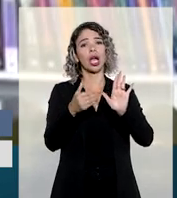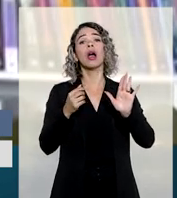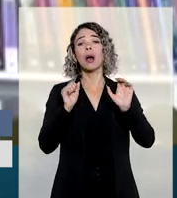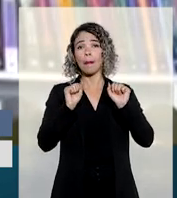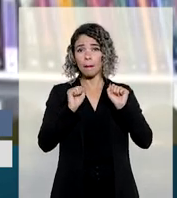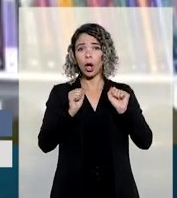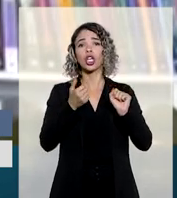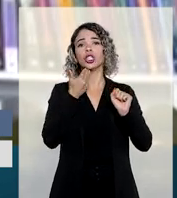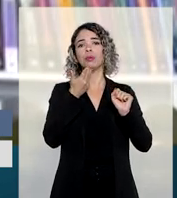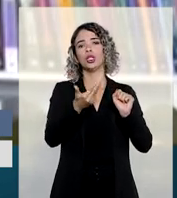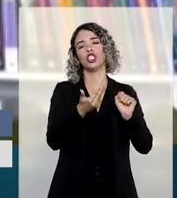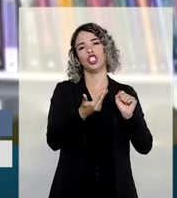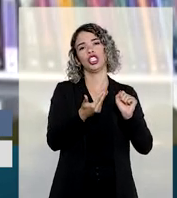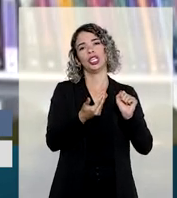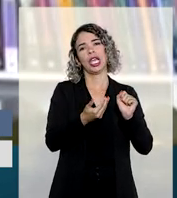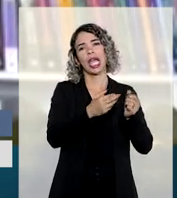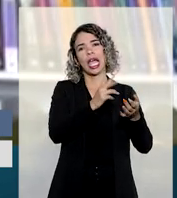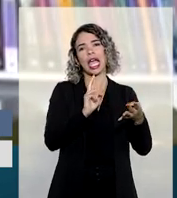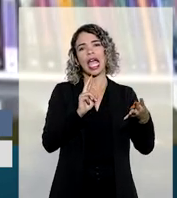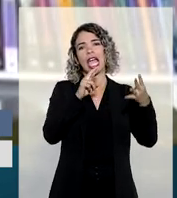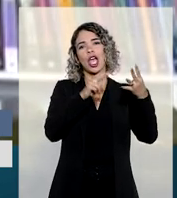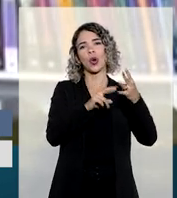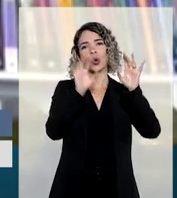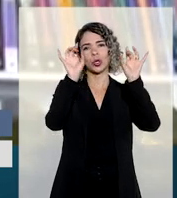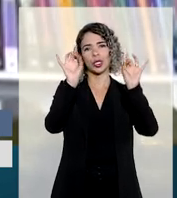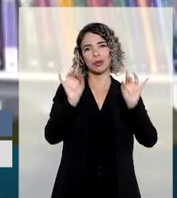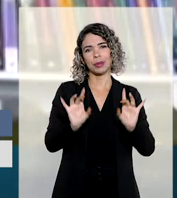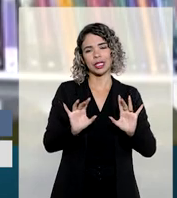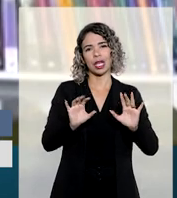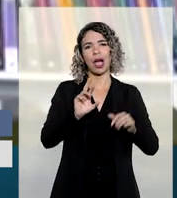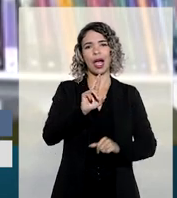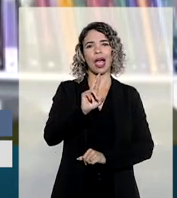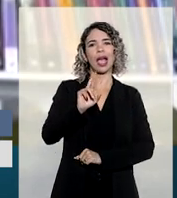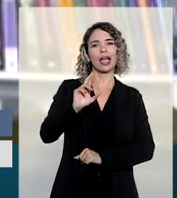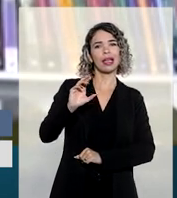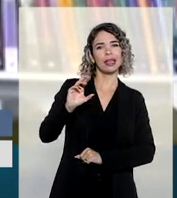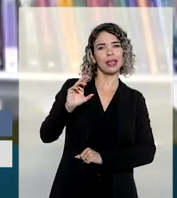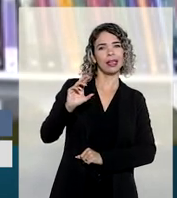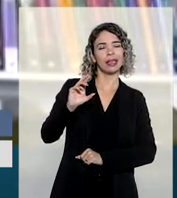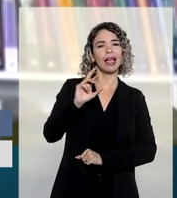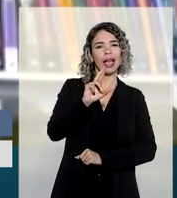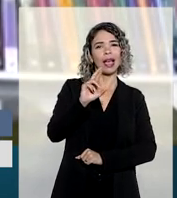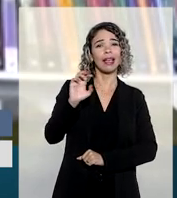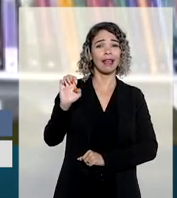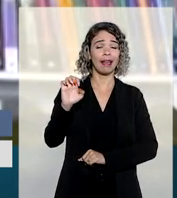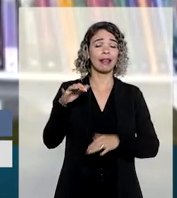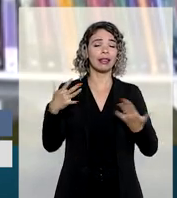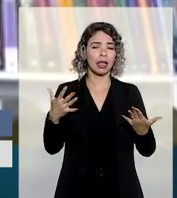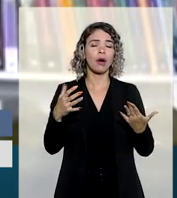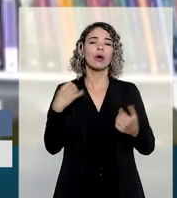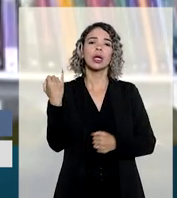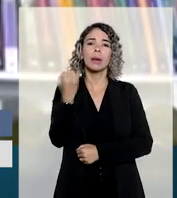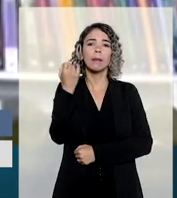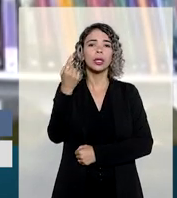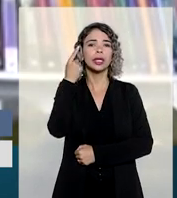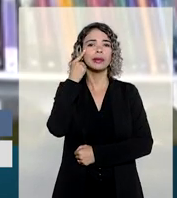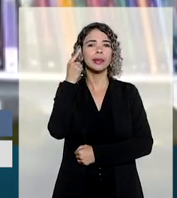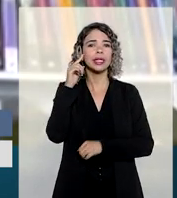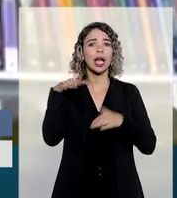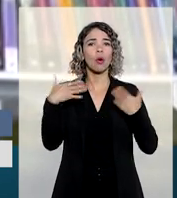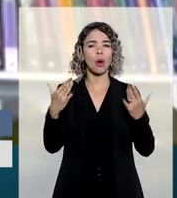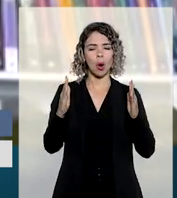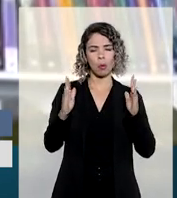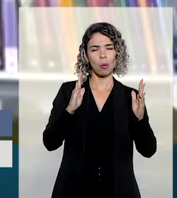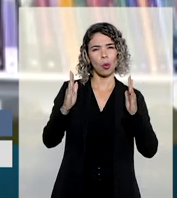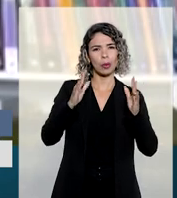próprio recurso especial, tá? Então, é bem importante que nós possamos entender aí em que momento do processo nós estamos, qual